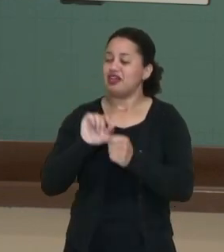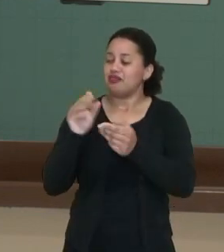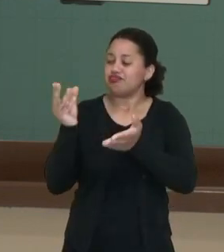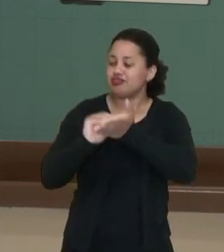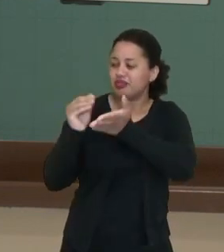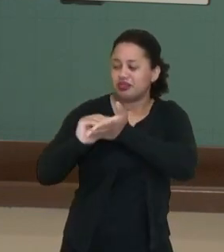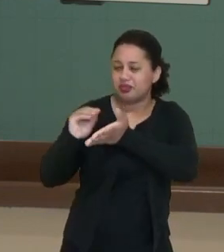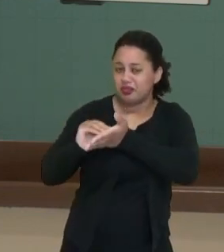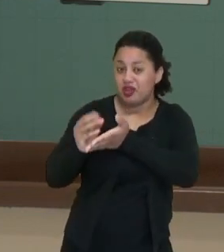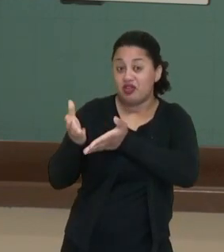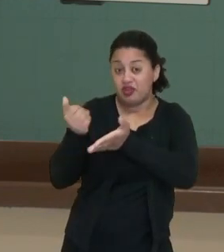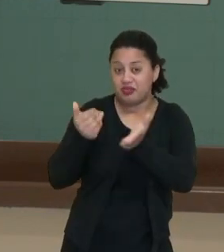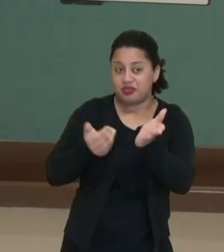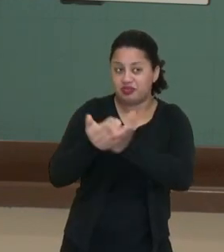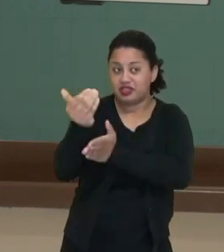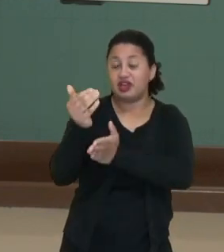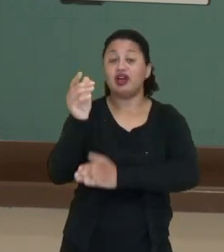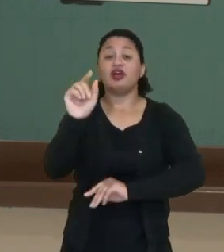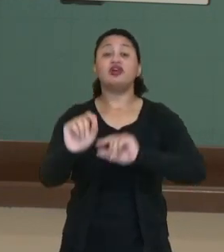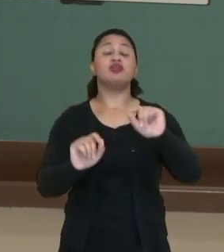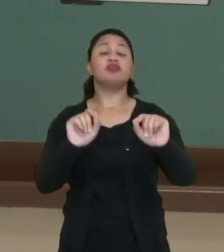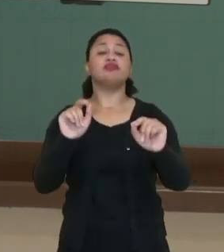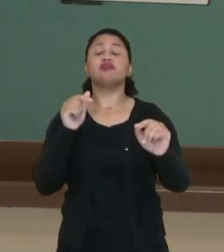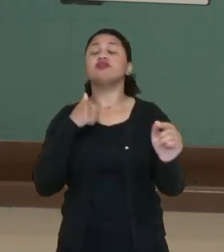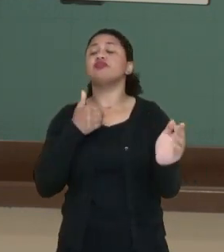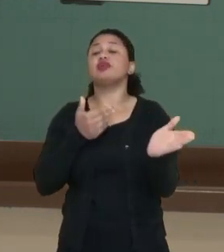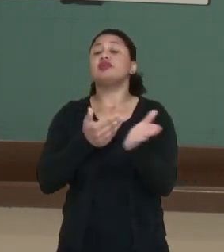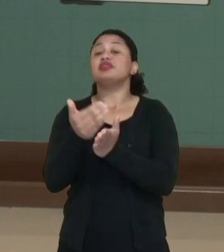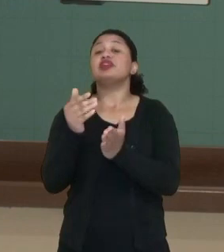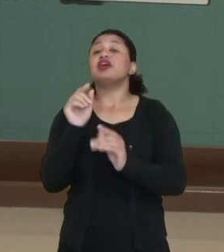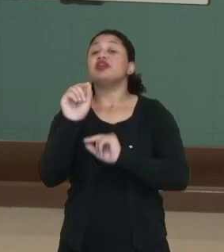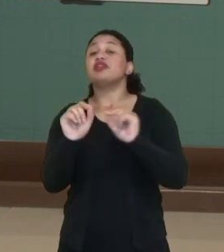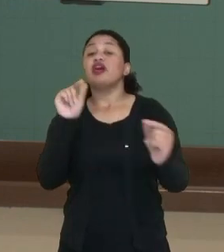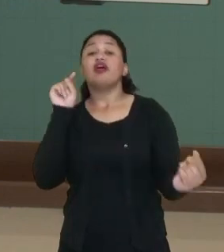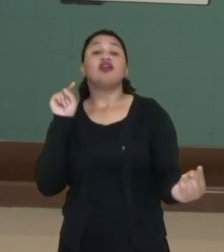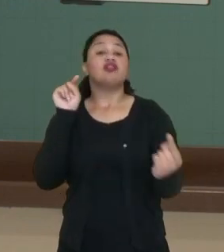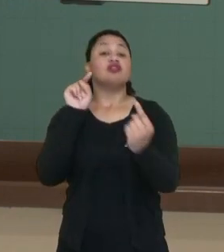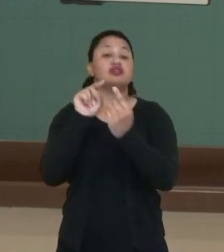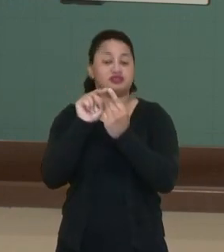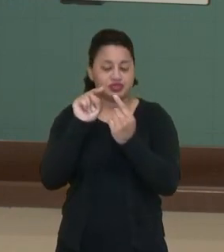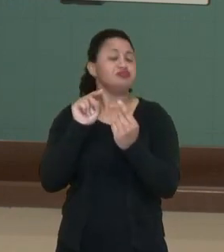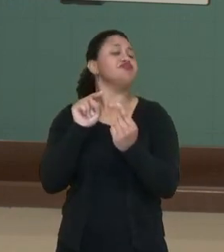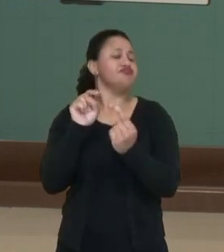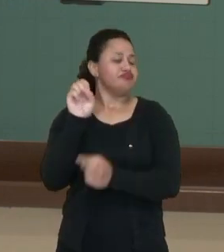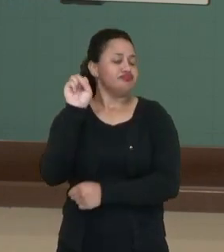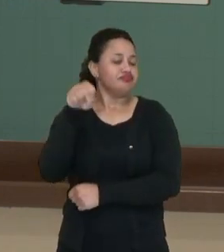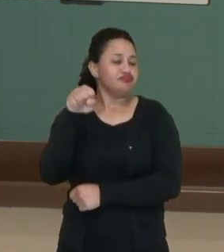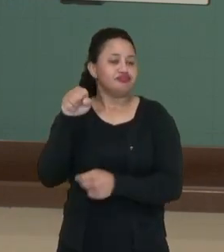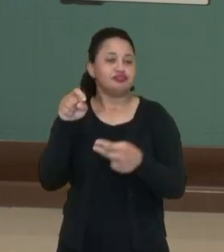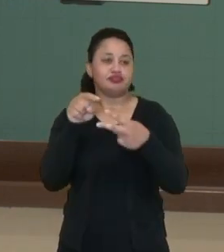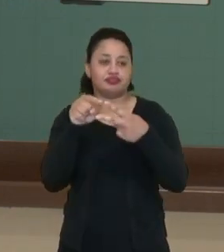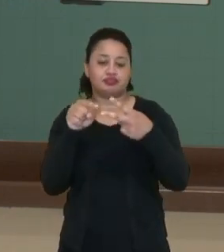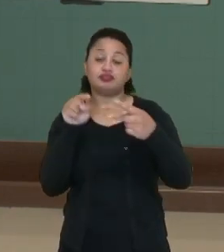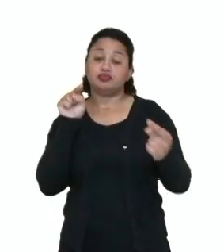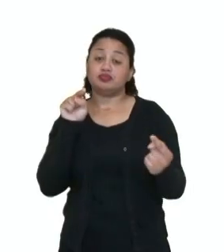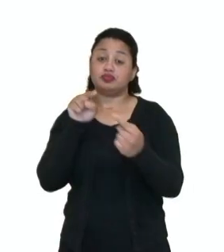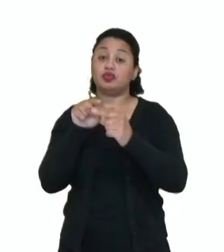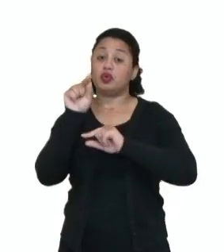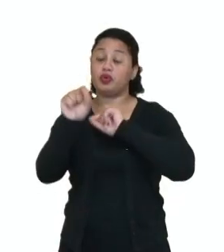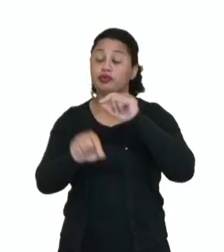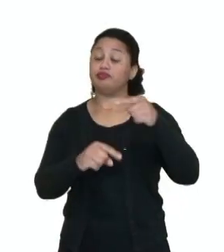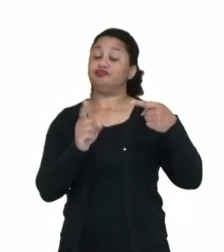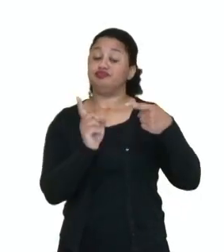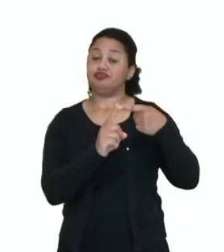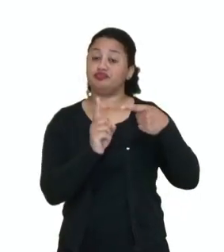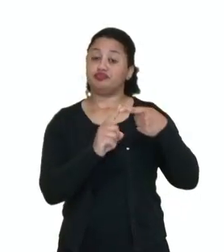anotações. Bora lá então? O que nós temos inicialmente? Os nossos objetivos, isso mesmo, nós temos 2 objetivos nesta aula.